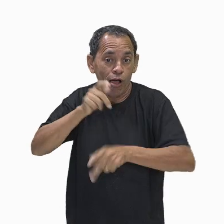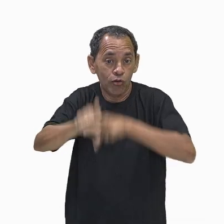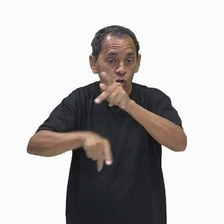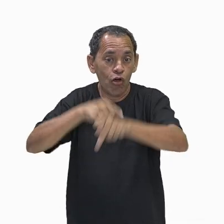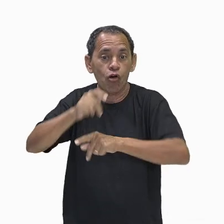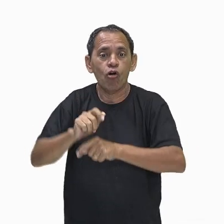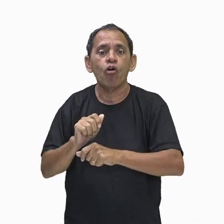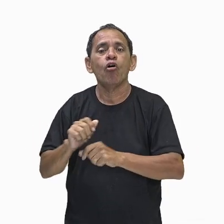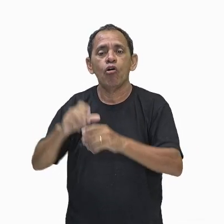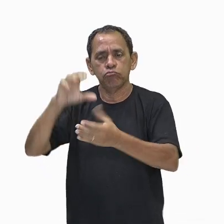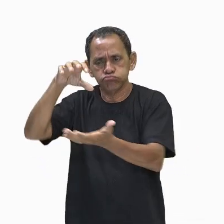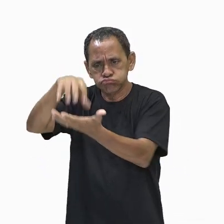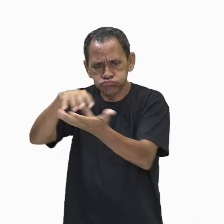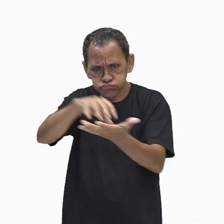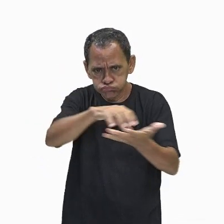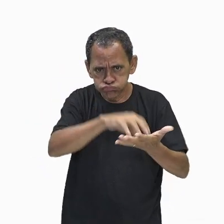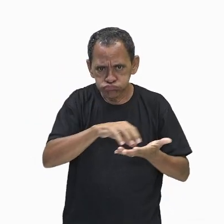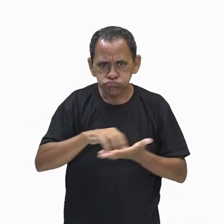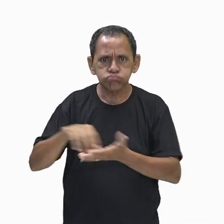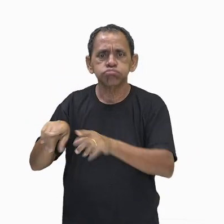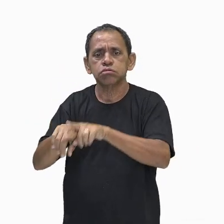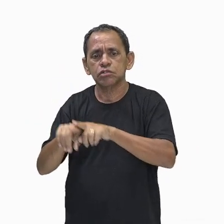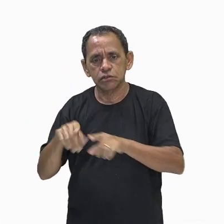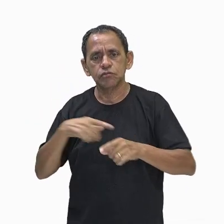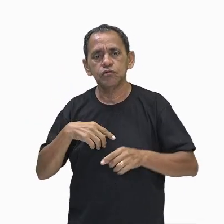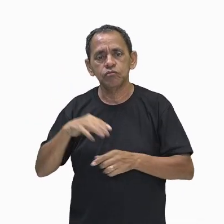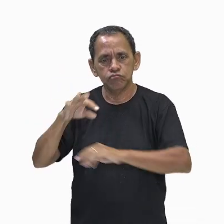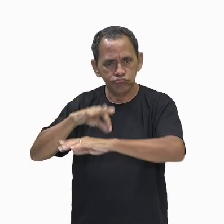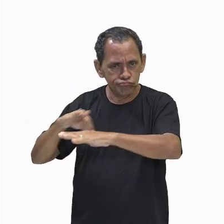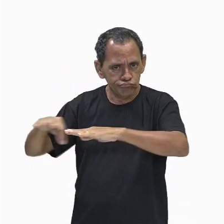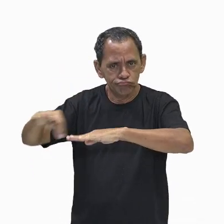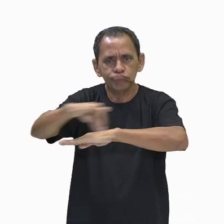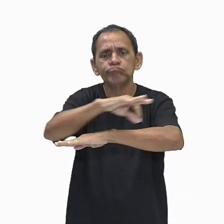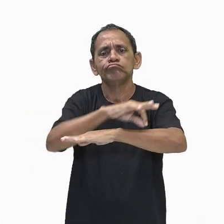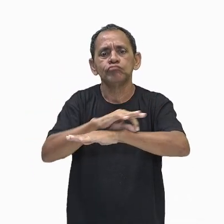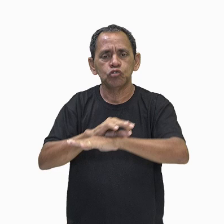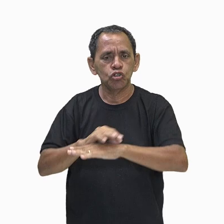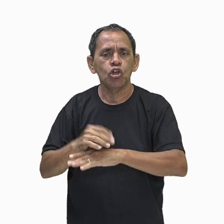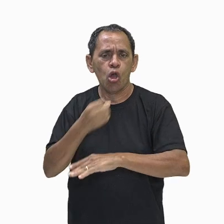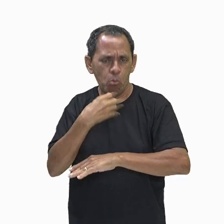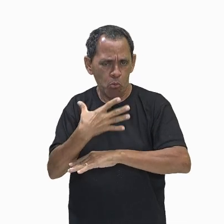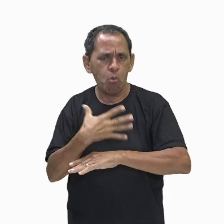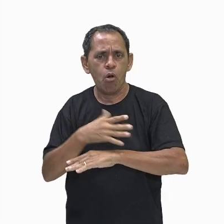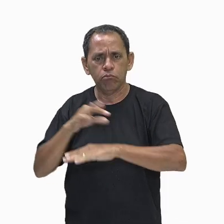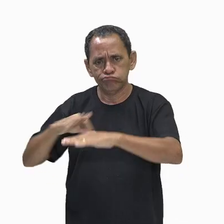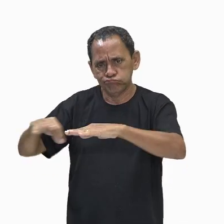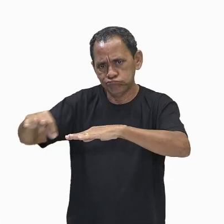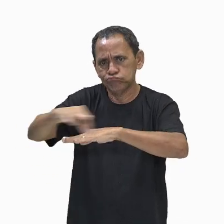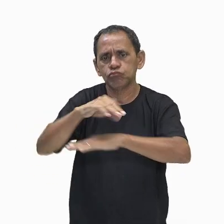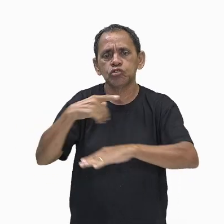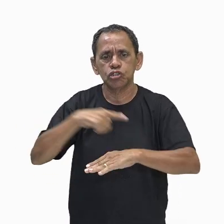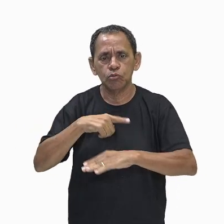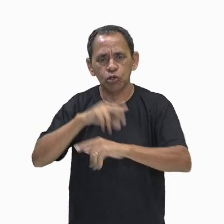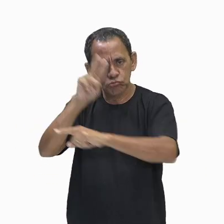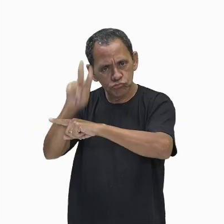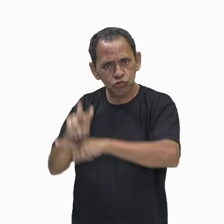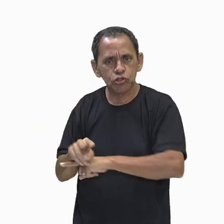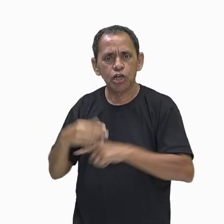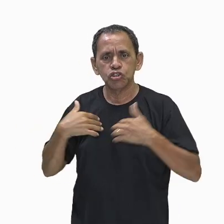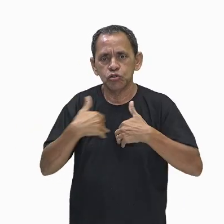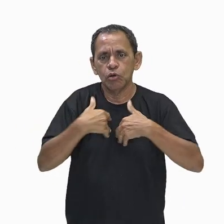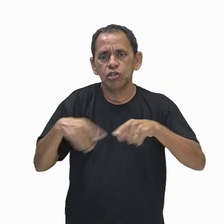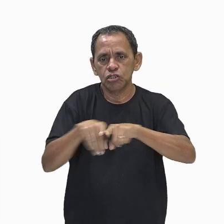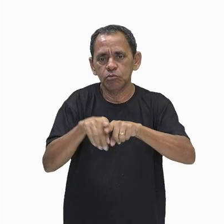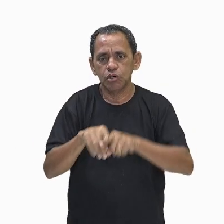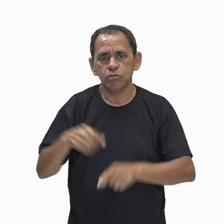nos vales e nas planícies, onde haviam áreas férteis para plantar e criar rebanhos. Vamos então